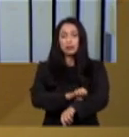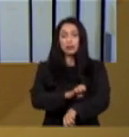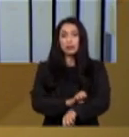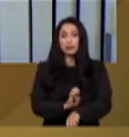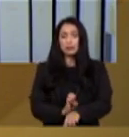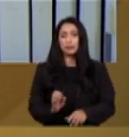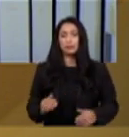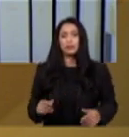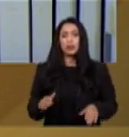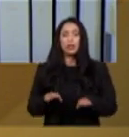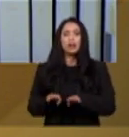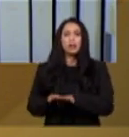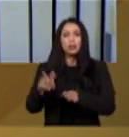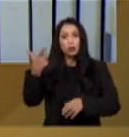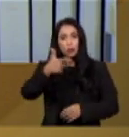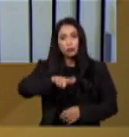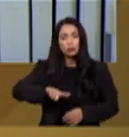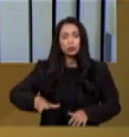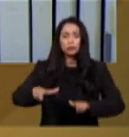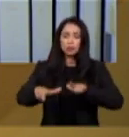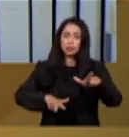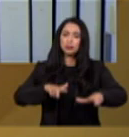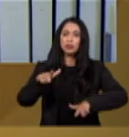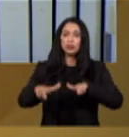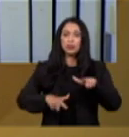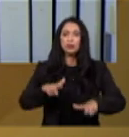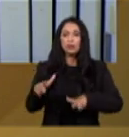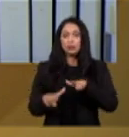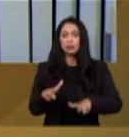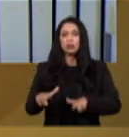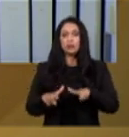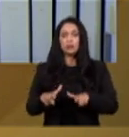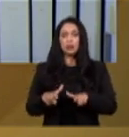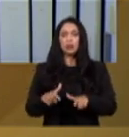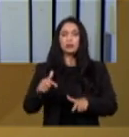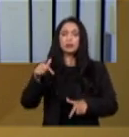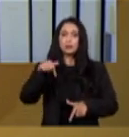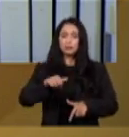na plena continuidade das atividades deste tribunal.